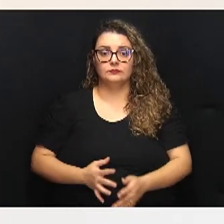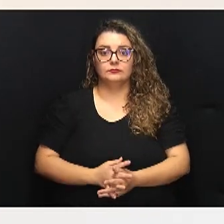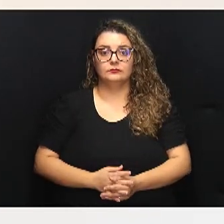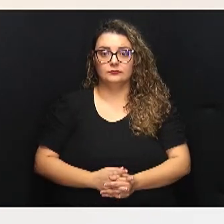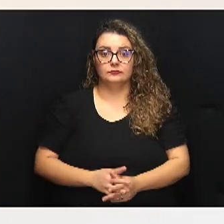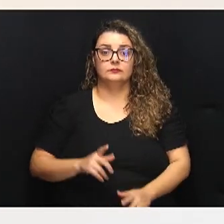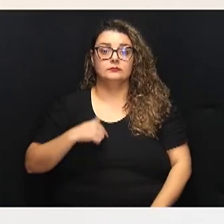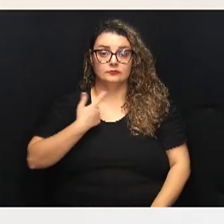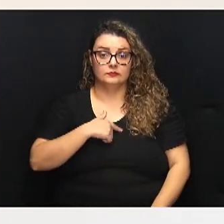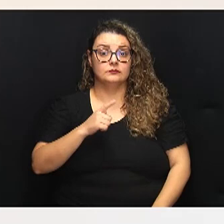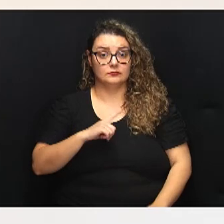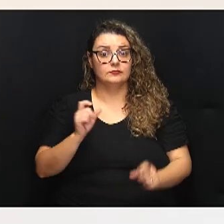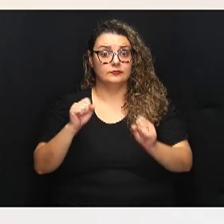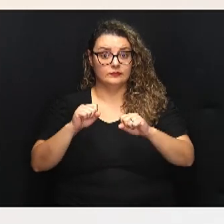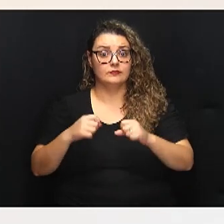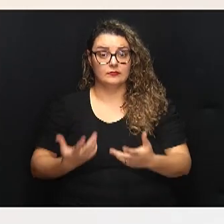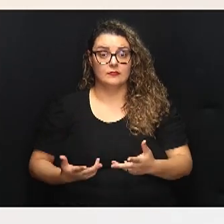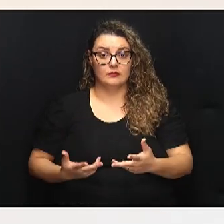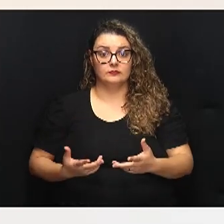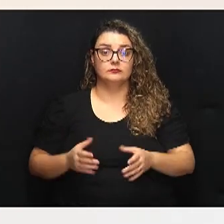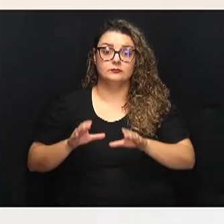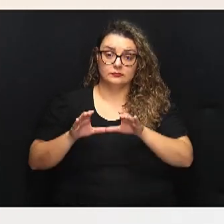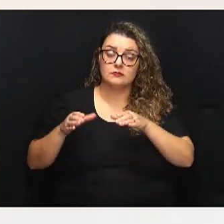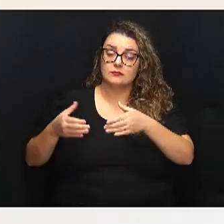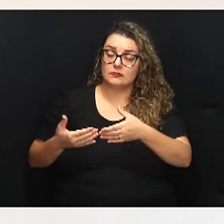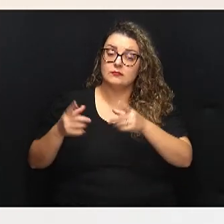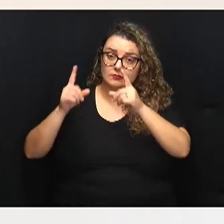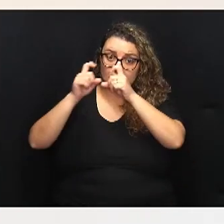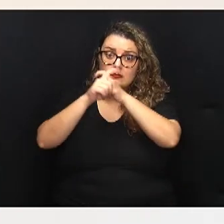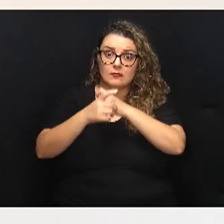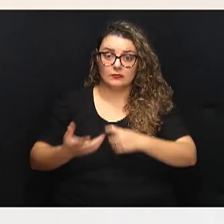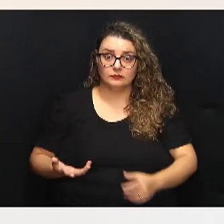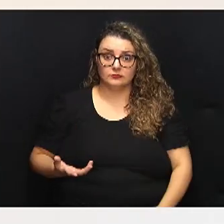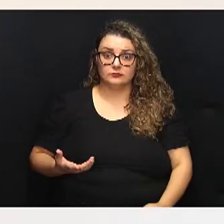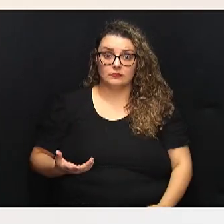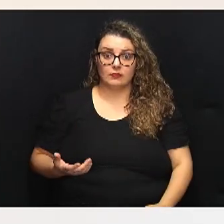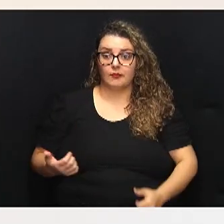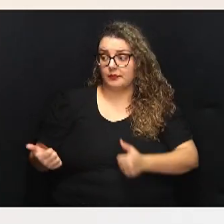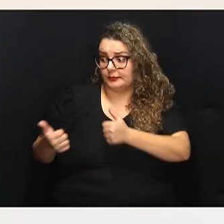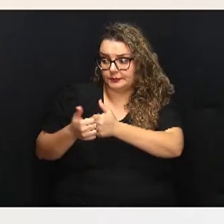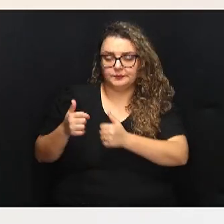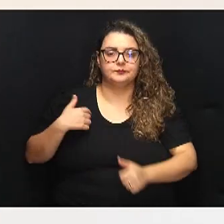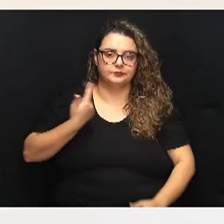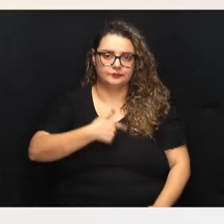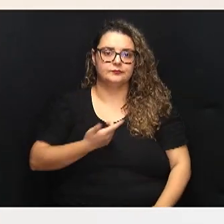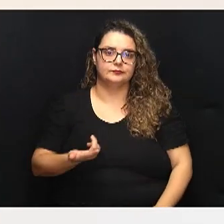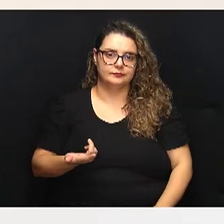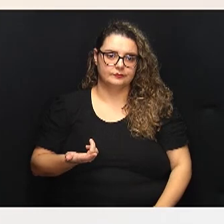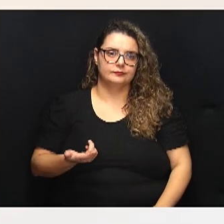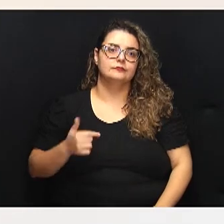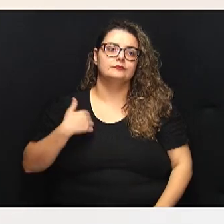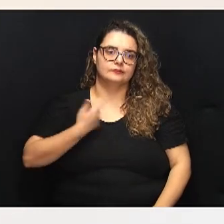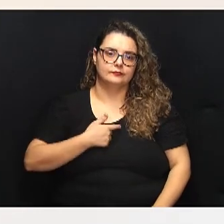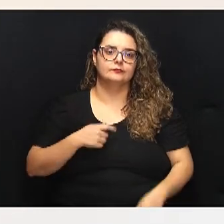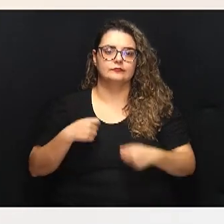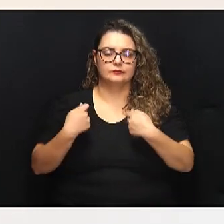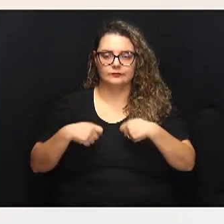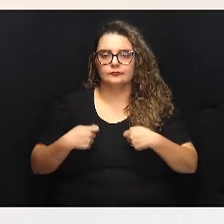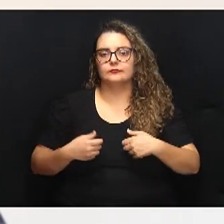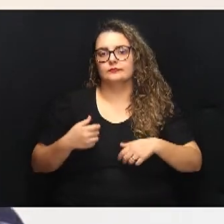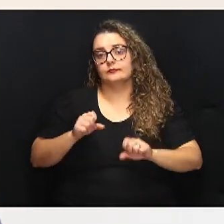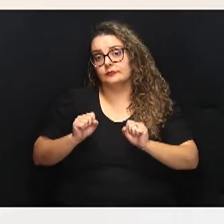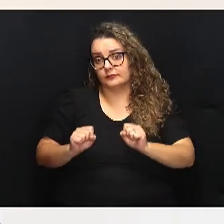gente tem sim comunidades com dificuldade do lado da gente e que não custa nada, às vezes,